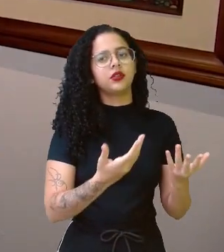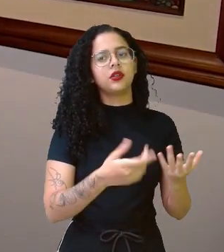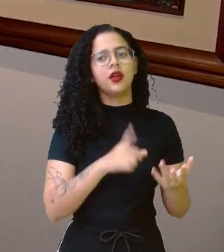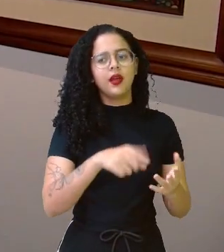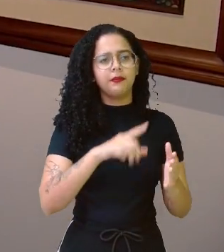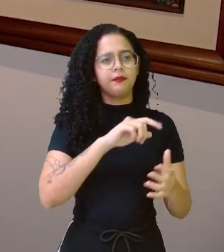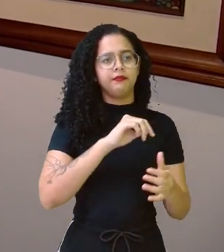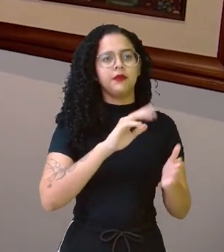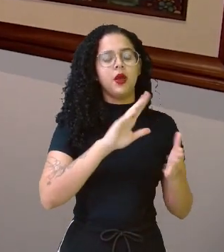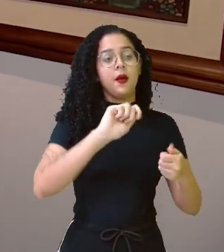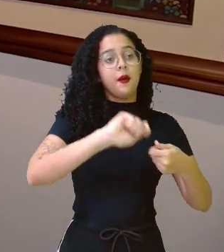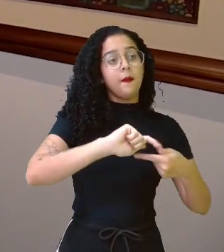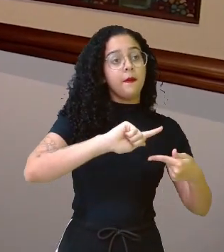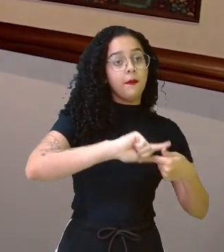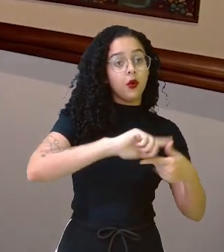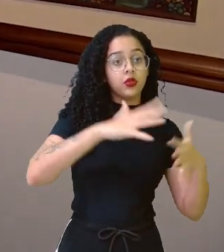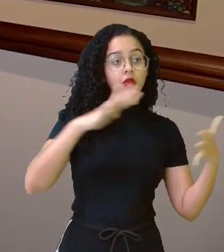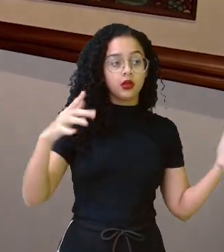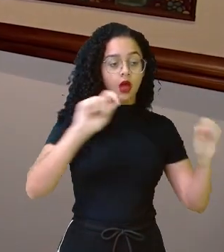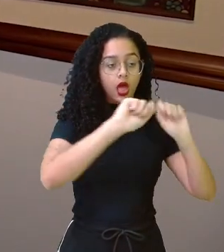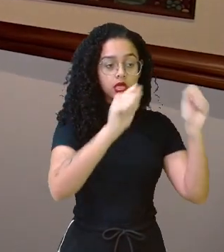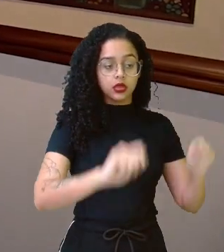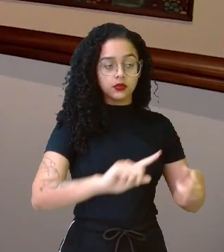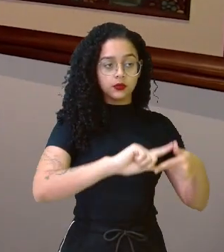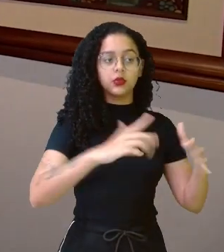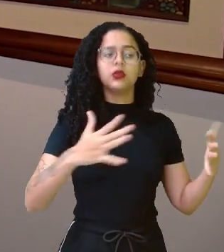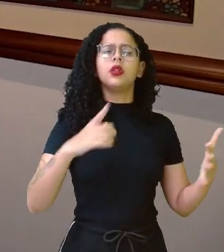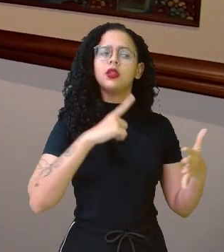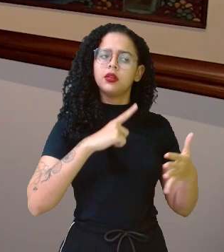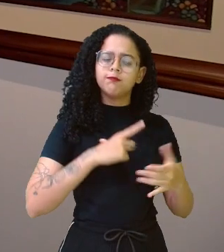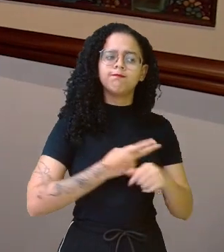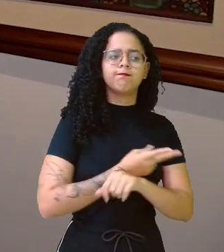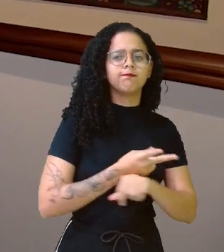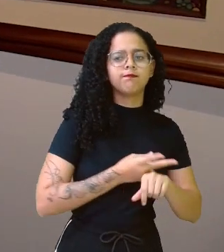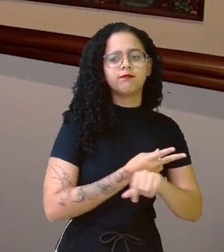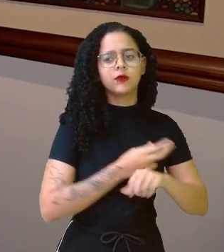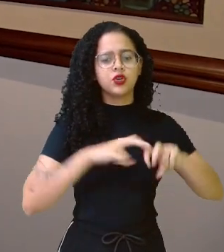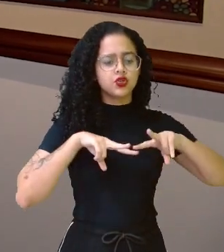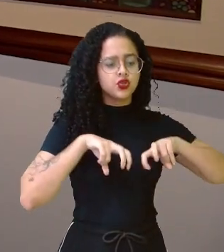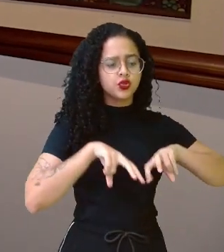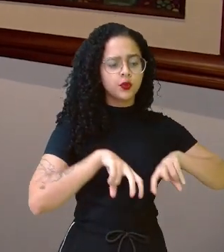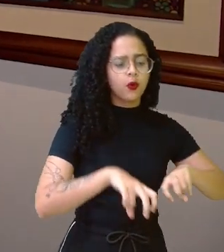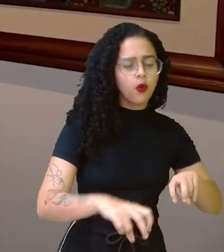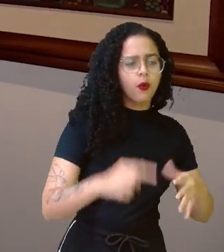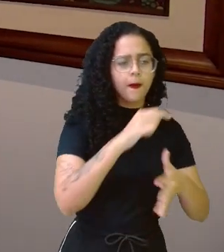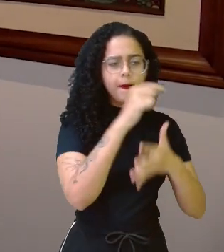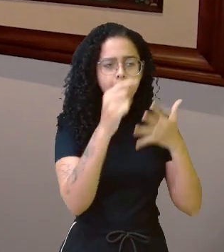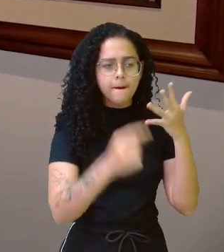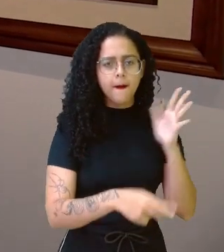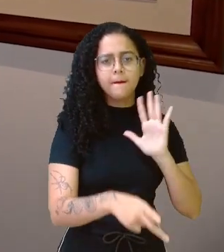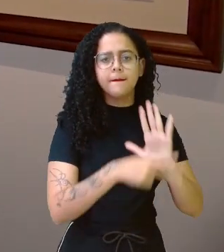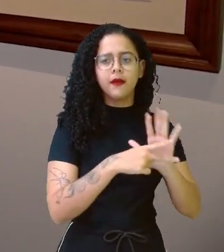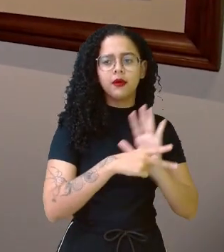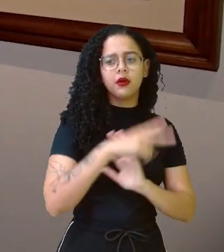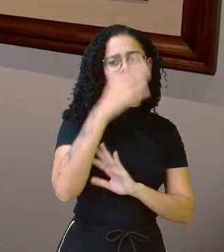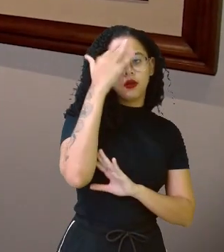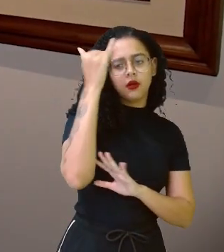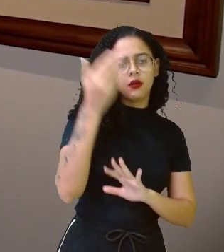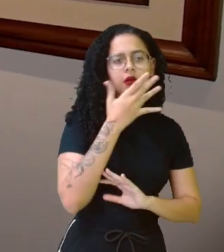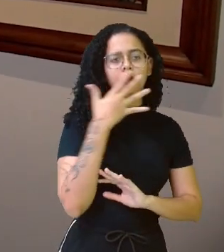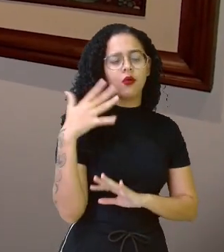artista moderno, né? Ele explora esses elementos técnicos, né? Das cores, do uso do